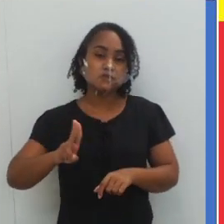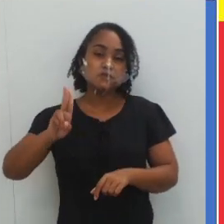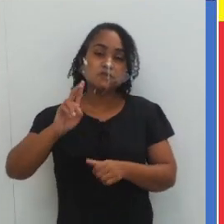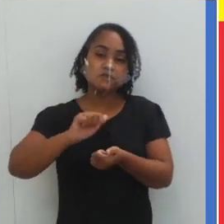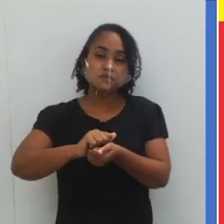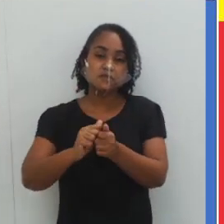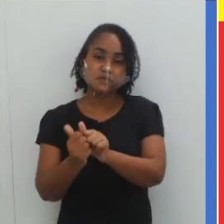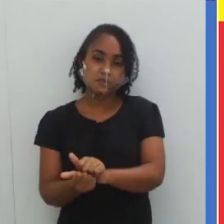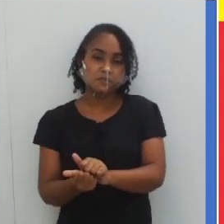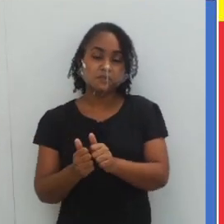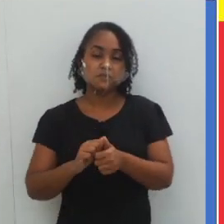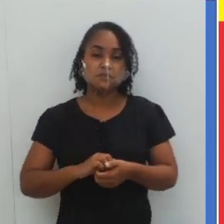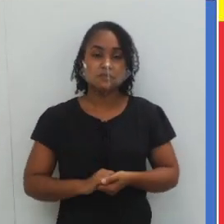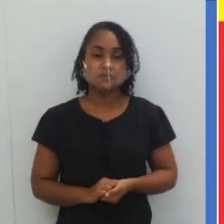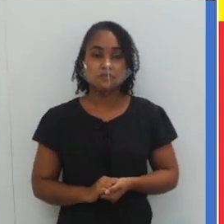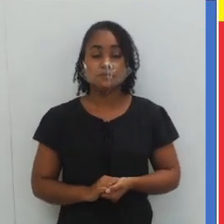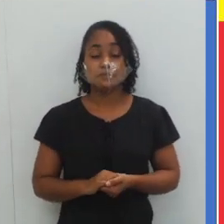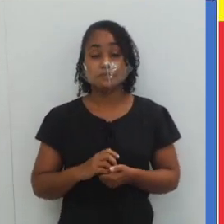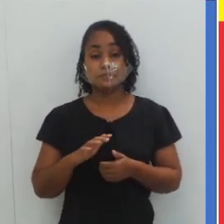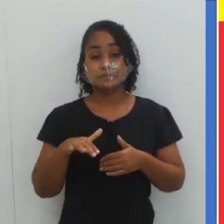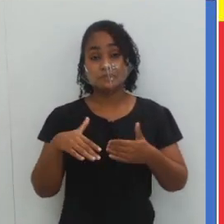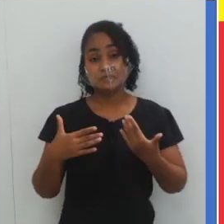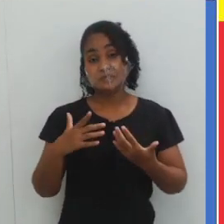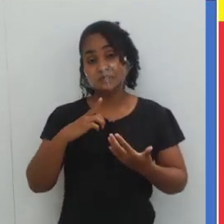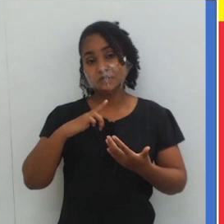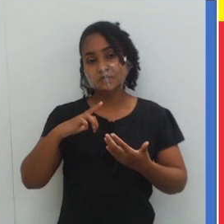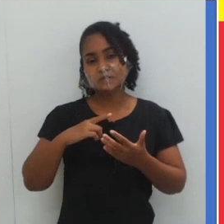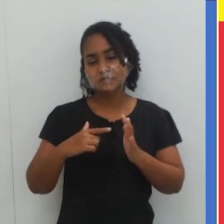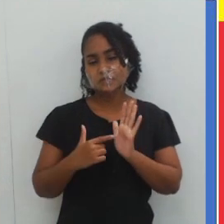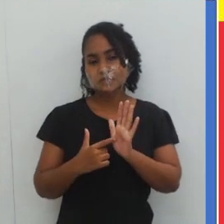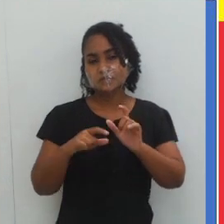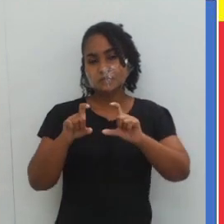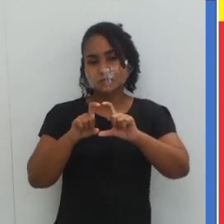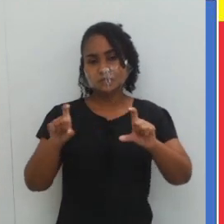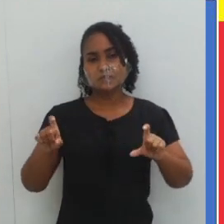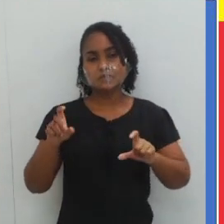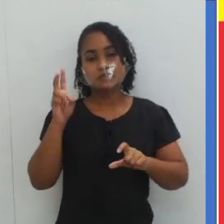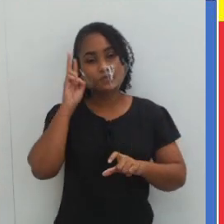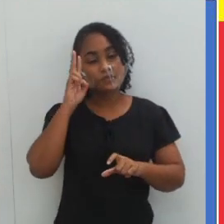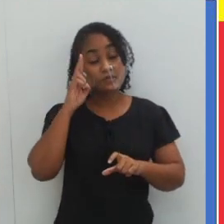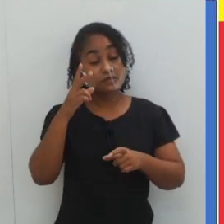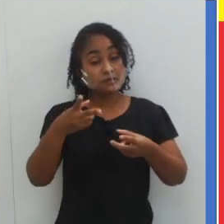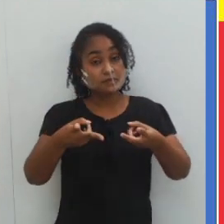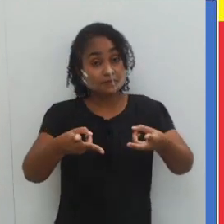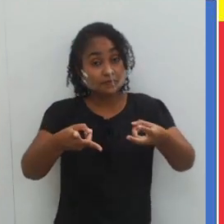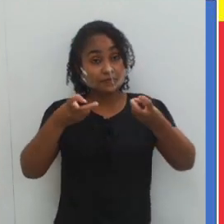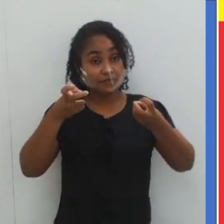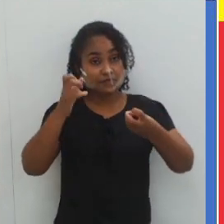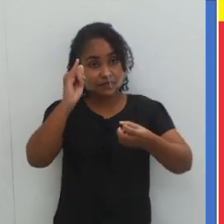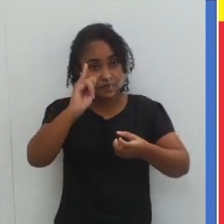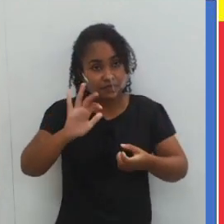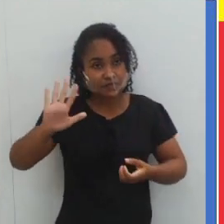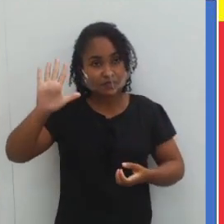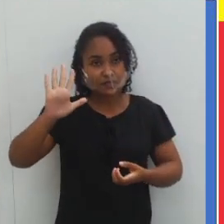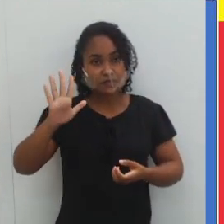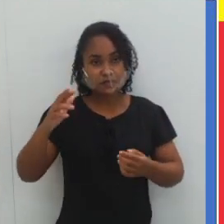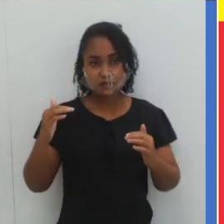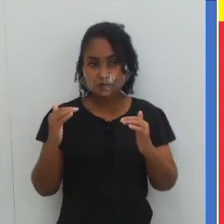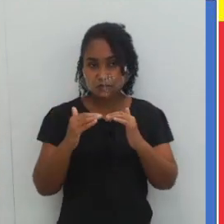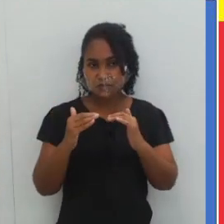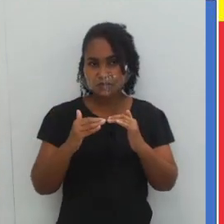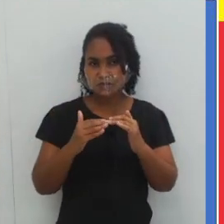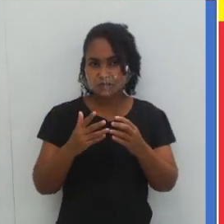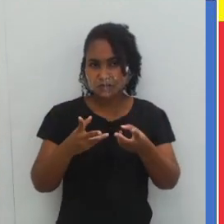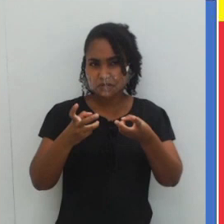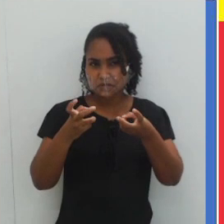isso se adequa. Dentro disso eu trouxe uma sentença, eu quero que você olhe primeiro na imagem e veja se